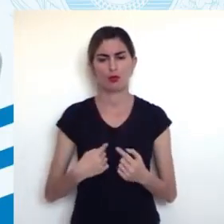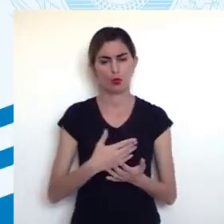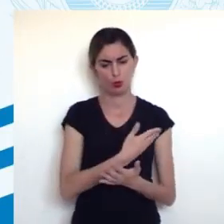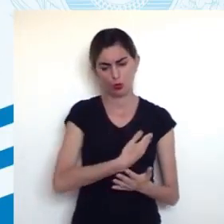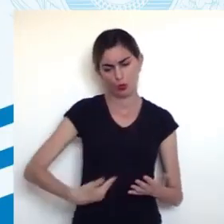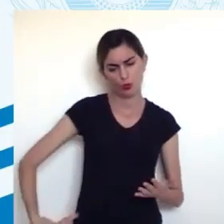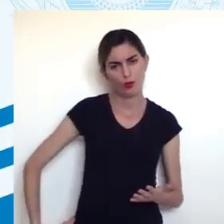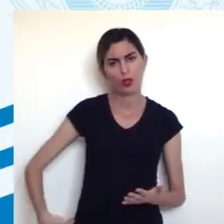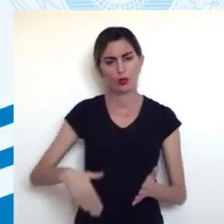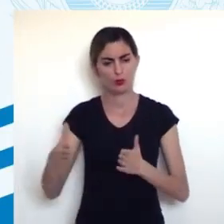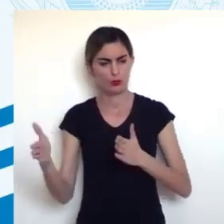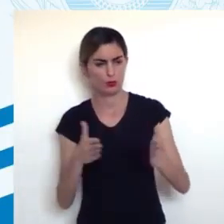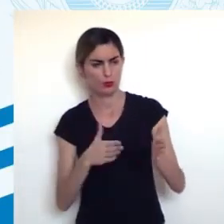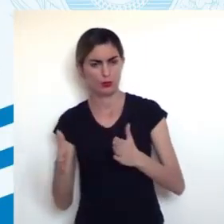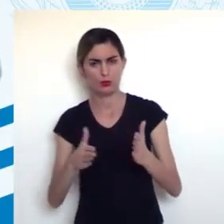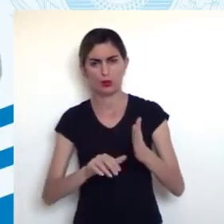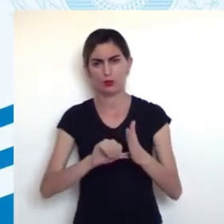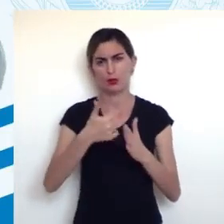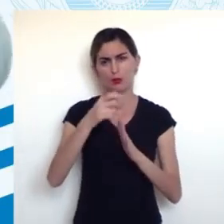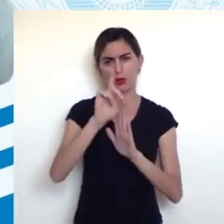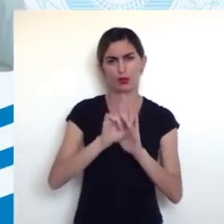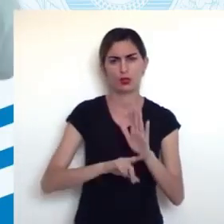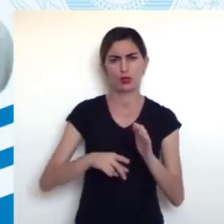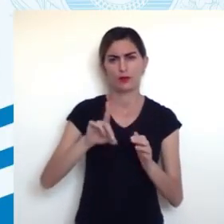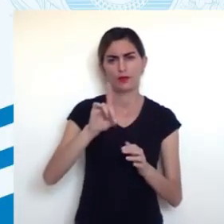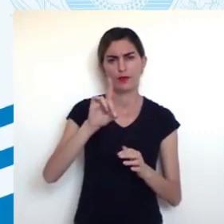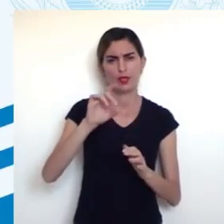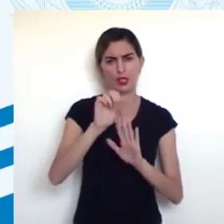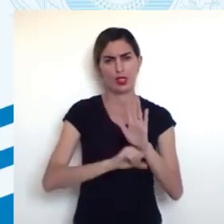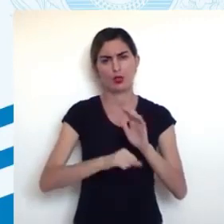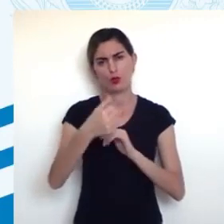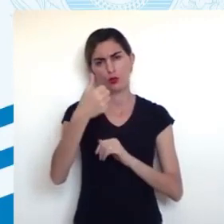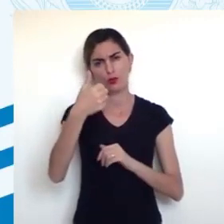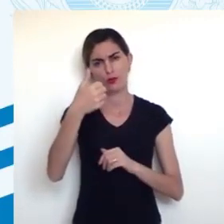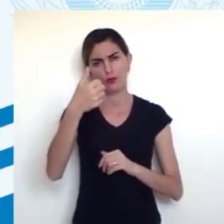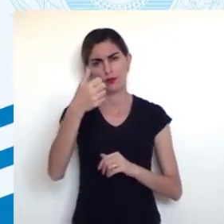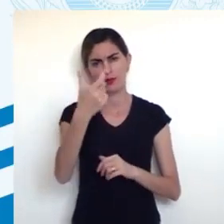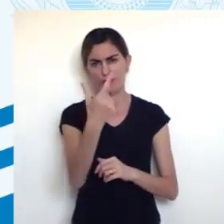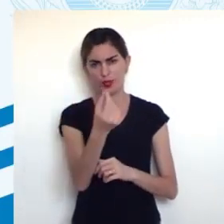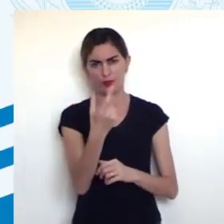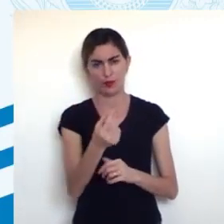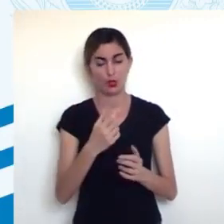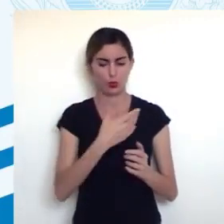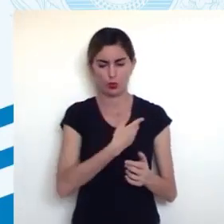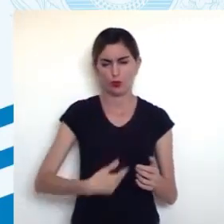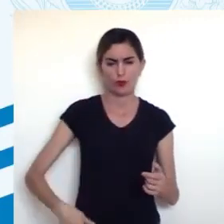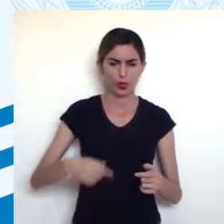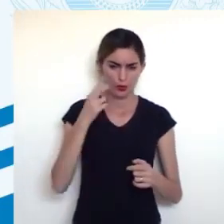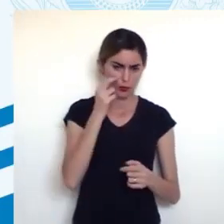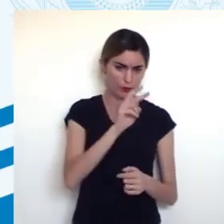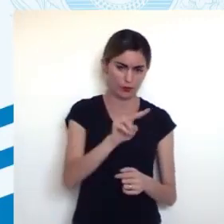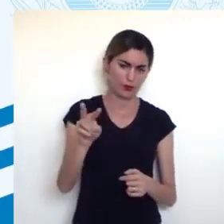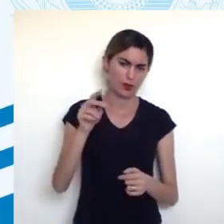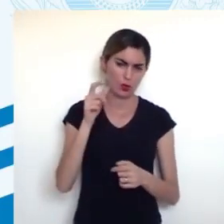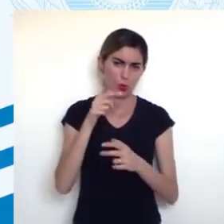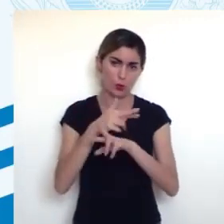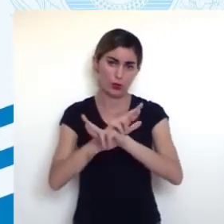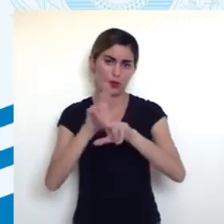que ocorreram durante a primeira década do século XX, o governo começou a notar algo